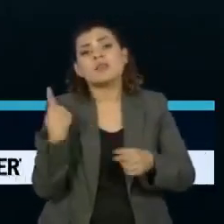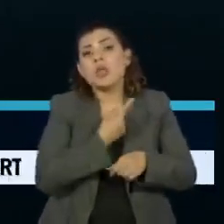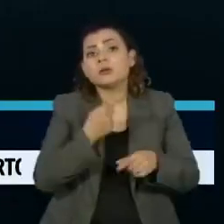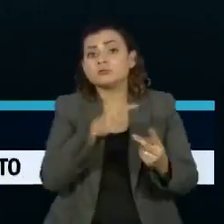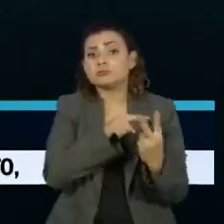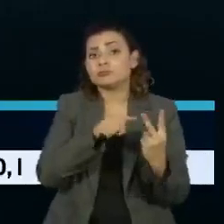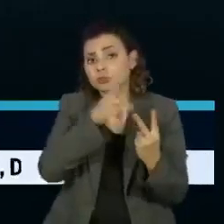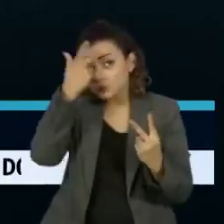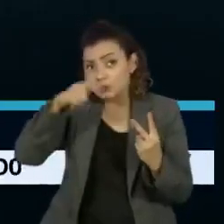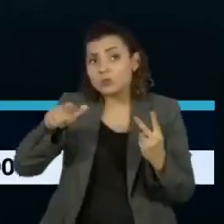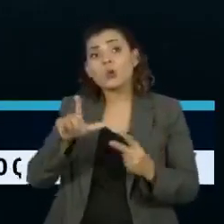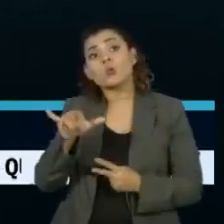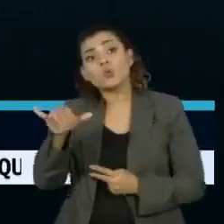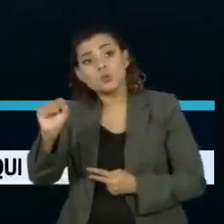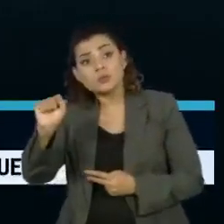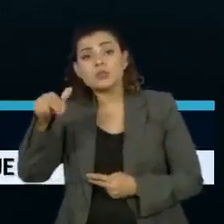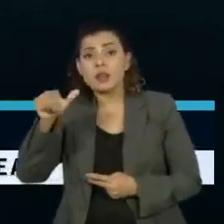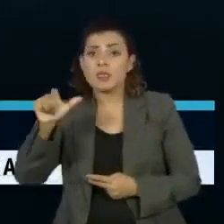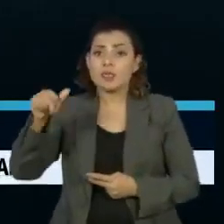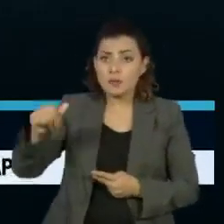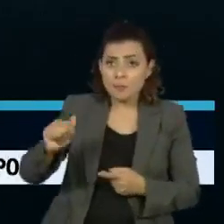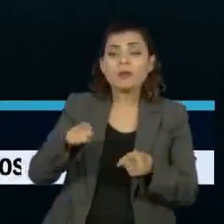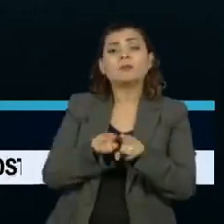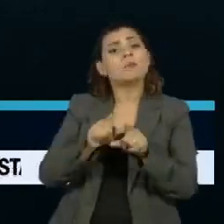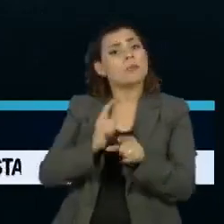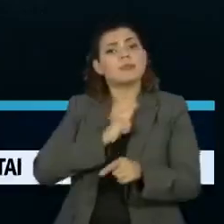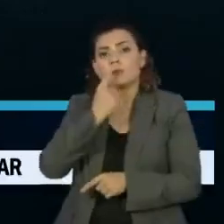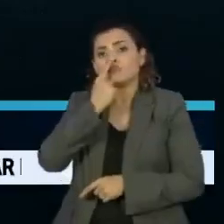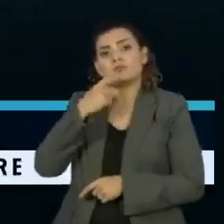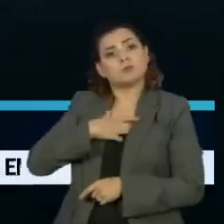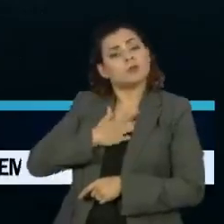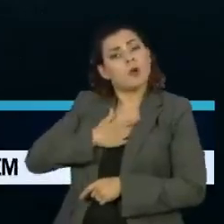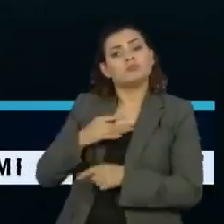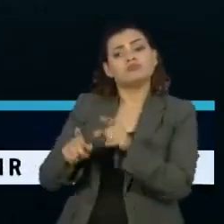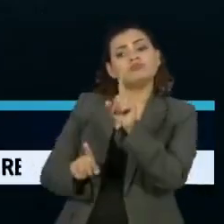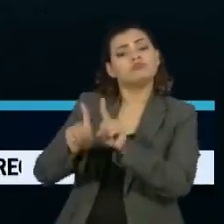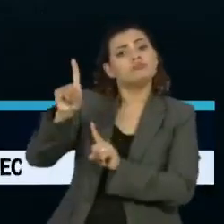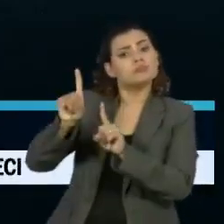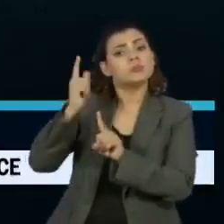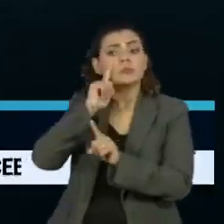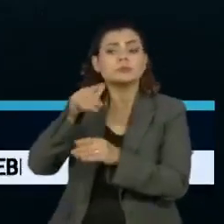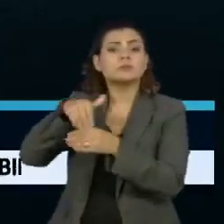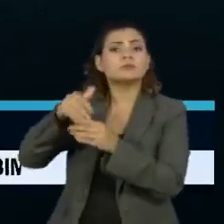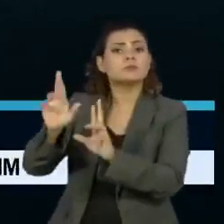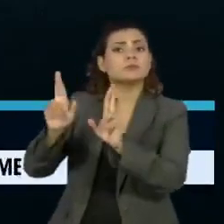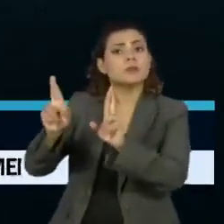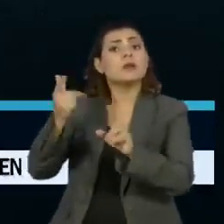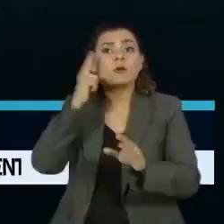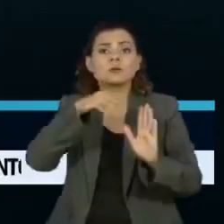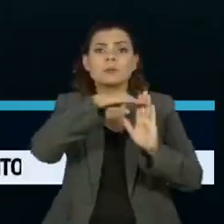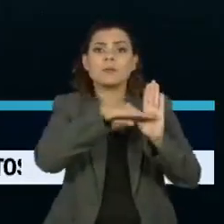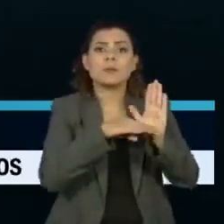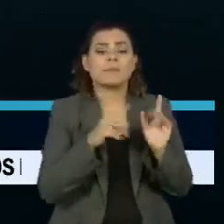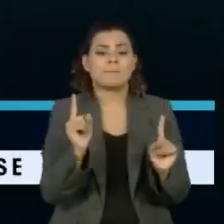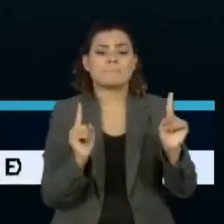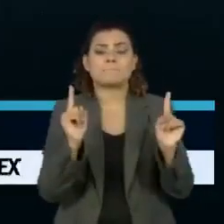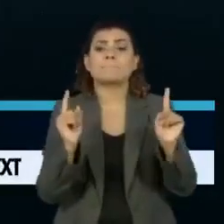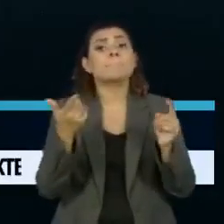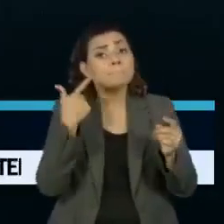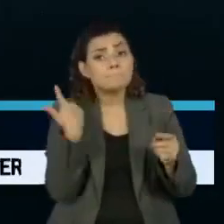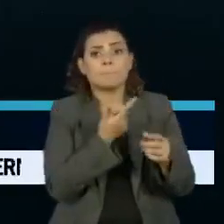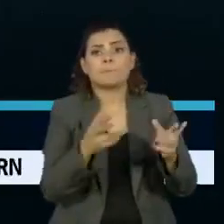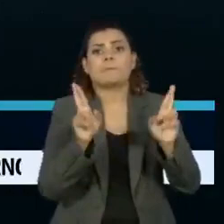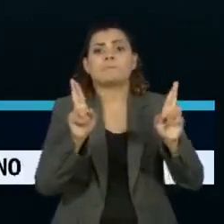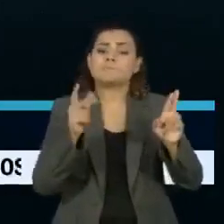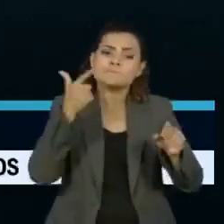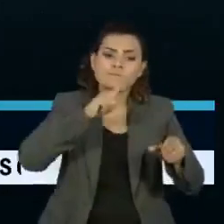pessoas, nós temos simpatia, devem se eleger. Não vamos ter mais uma porta travada, a gente pode